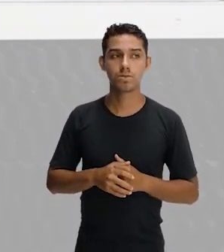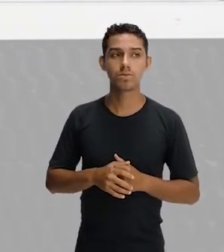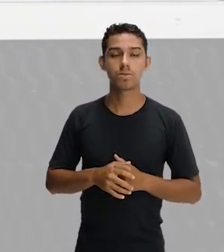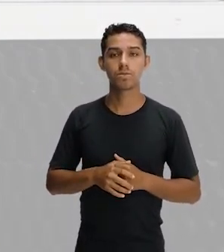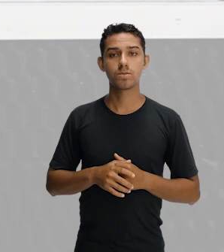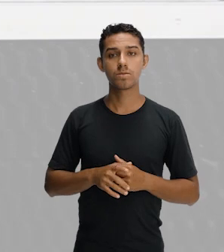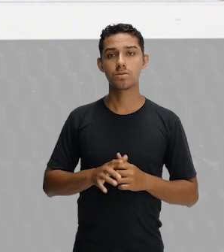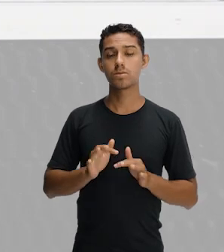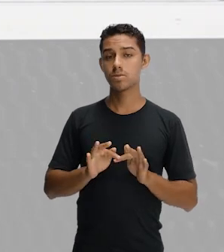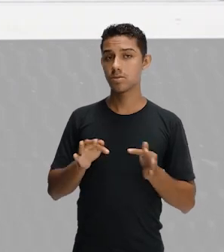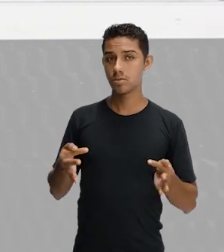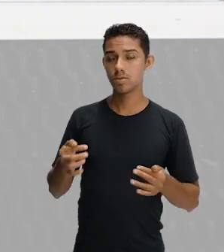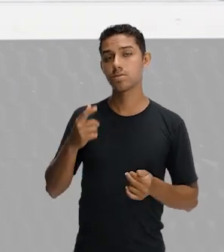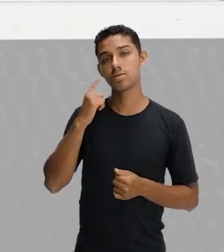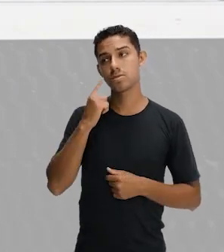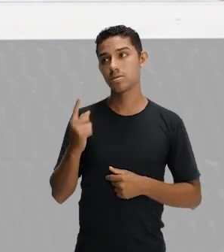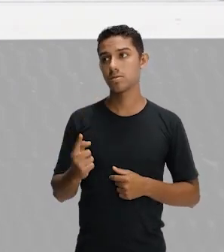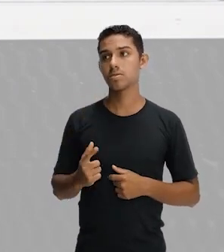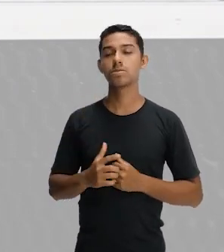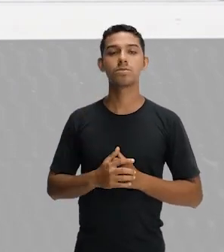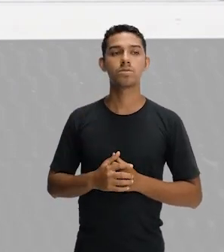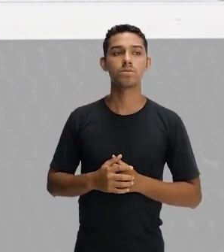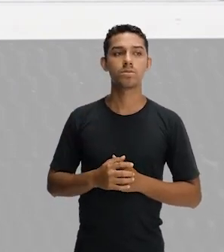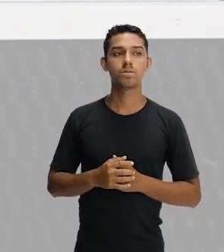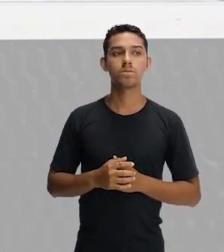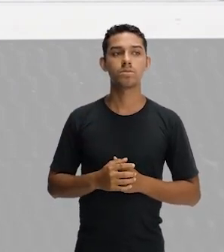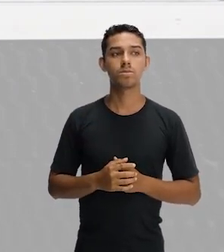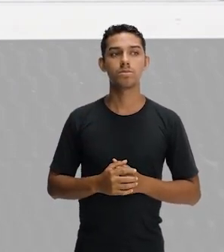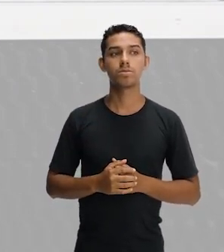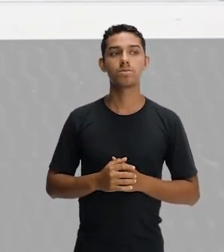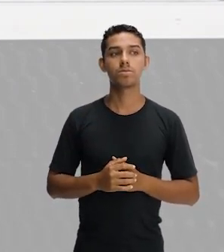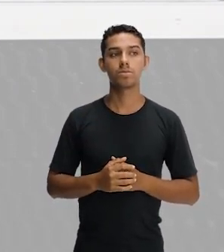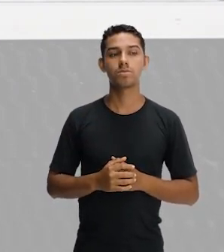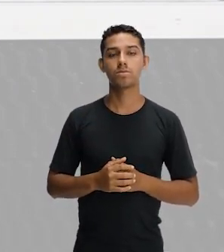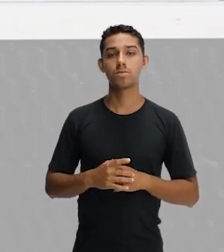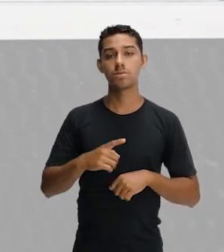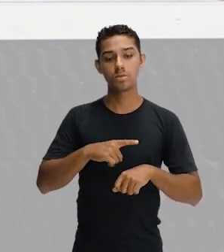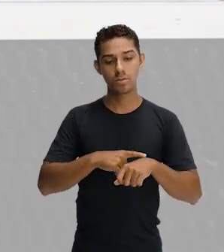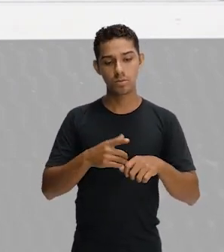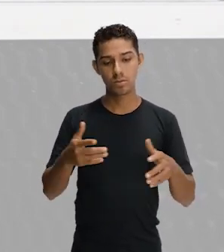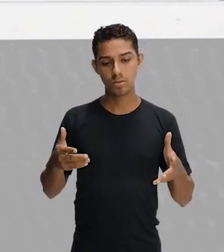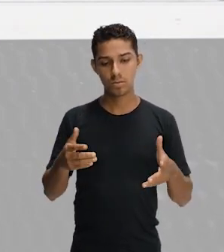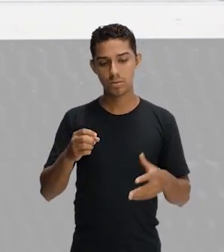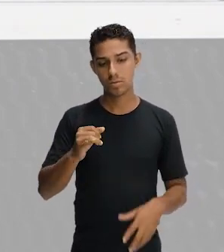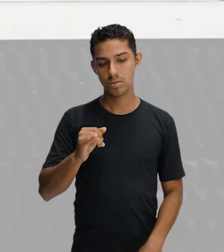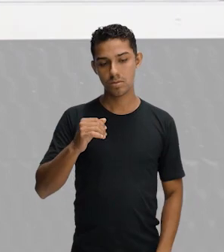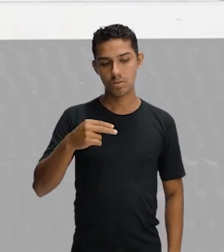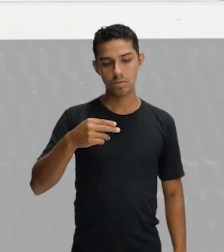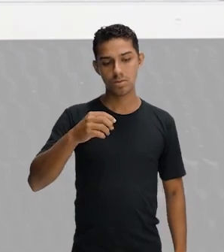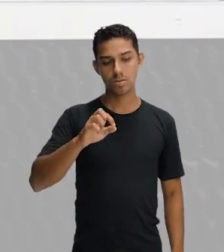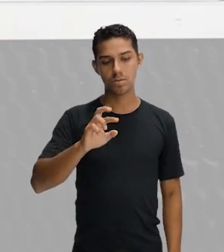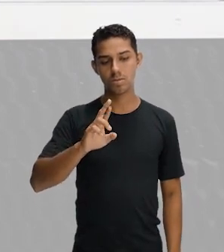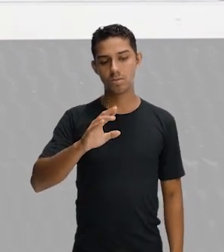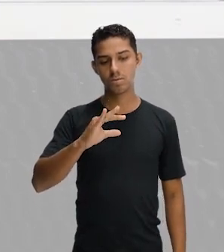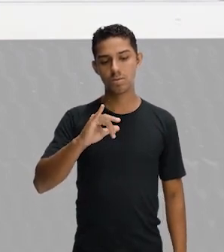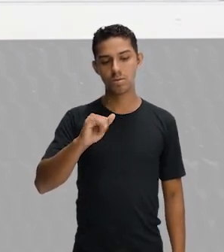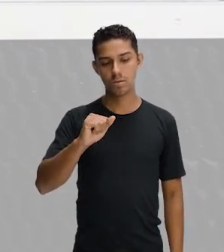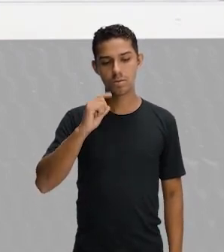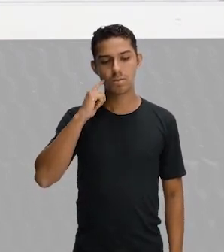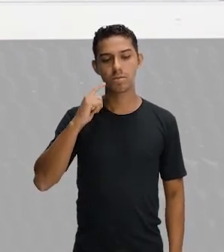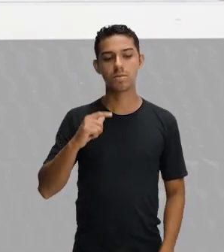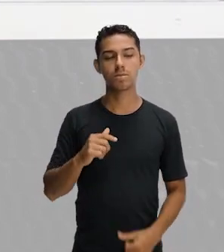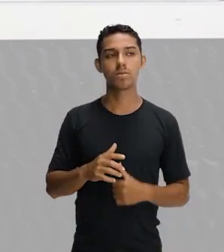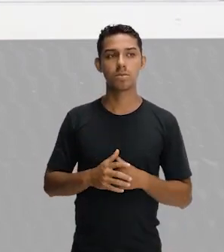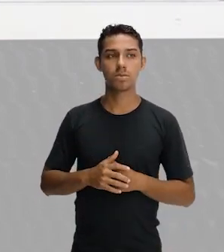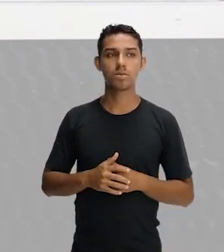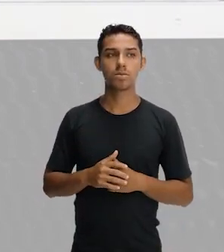esse sistema mais simples, nós temos o seguinte. O momento de inércia, ele é dado a massa do corpo